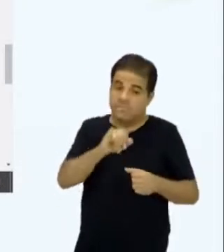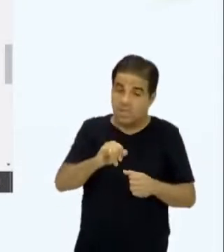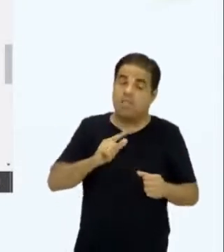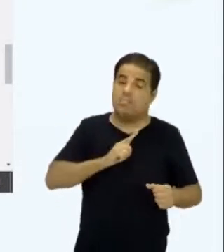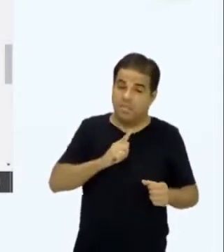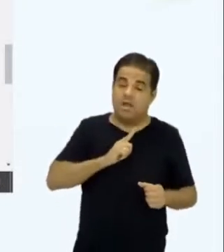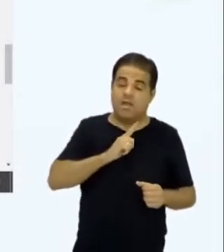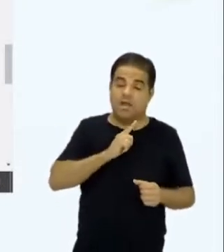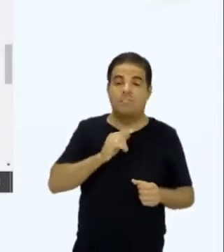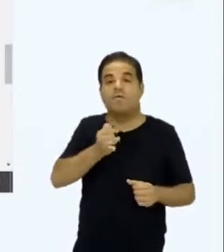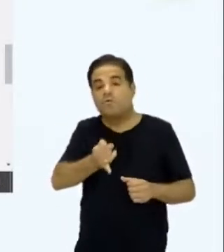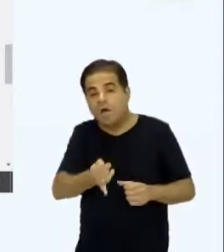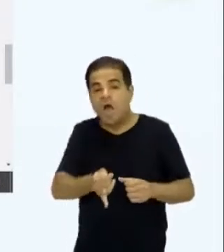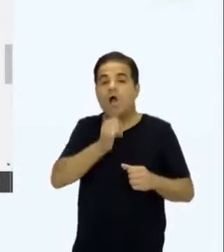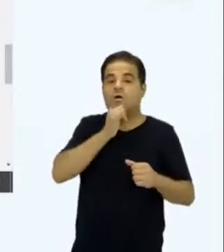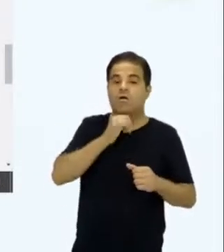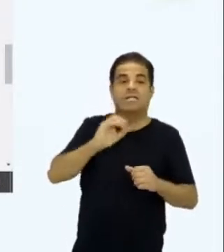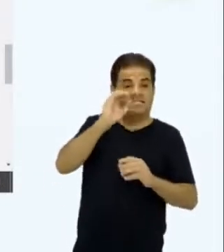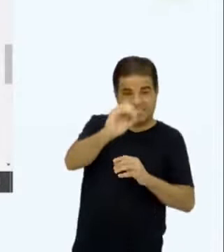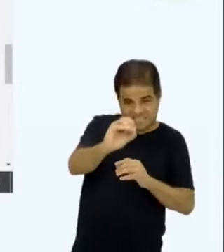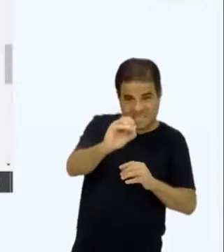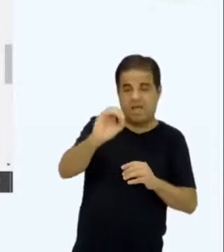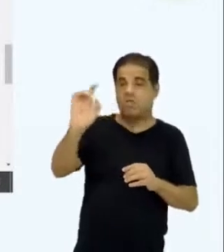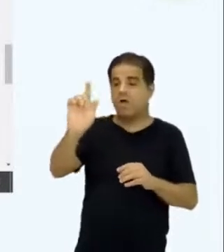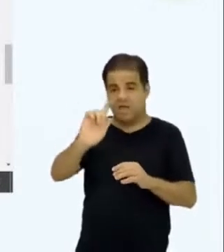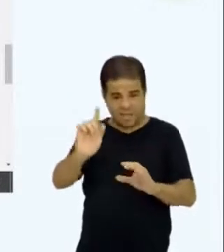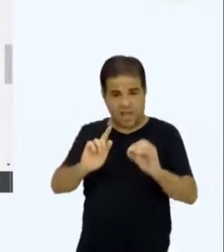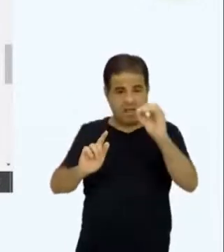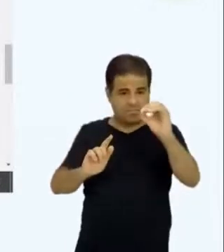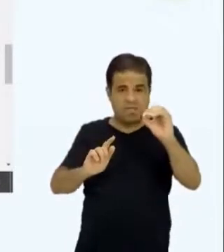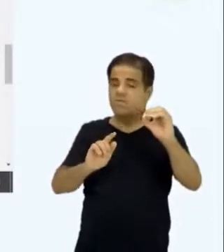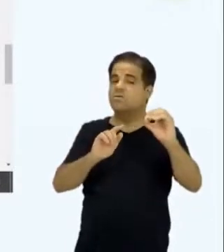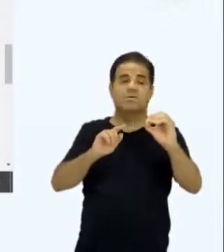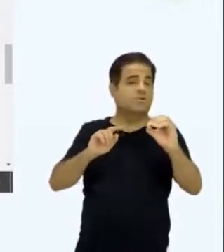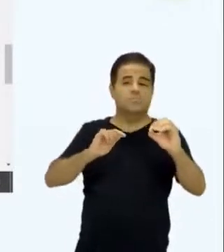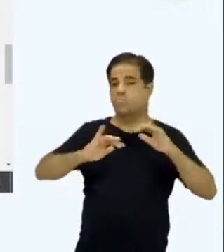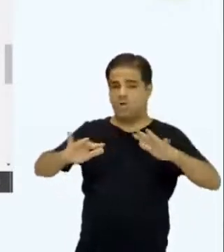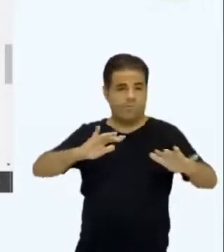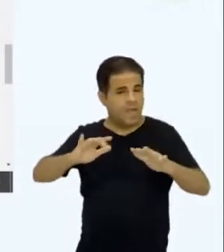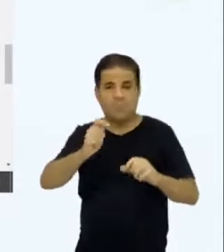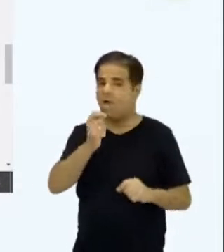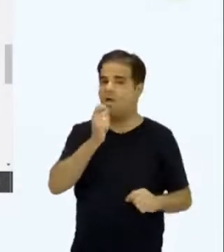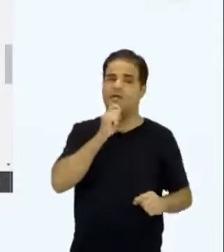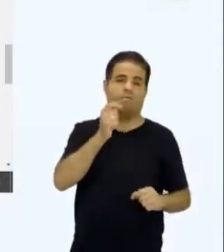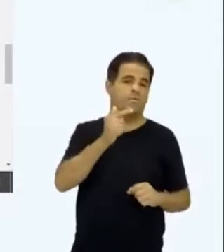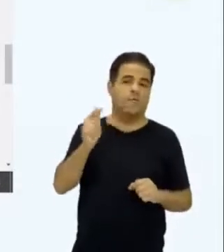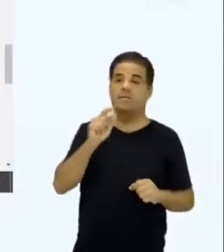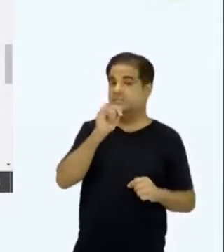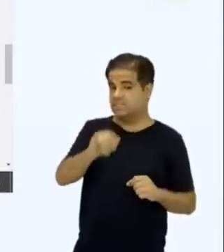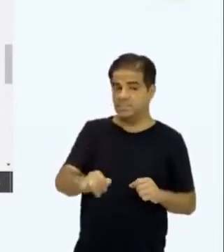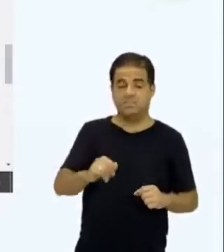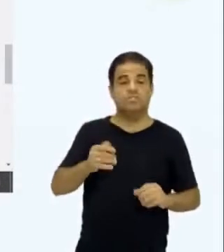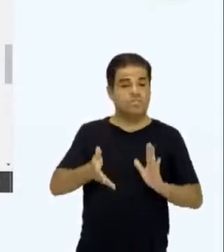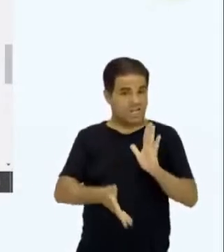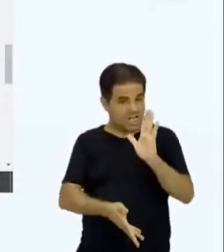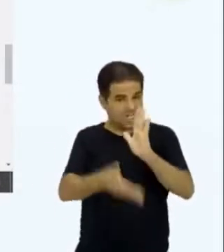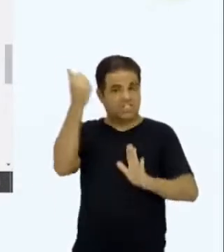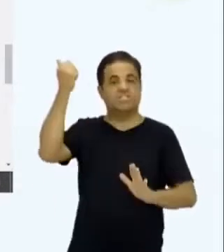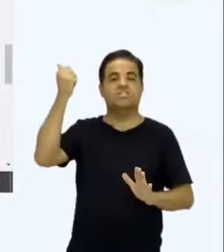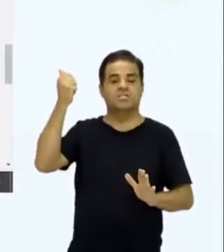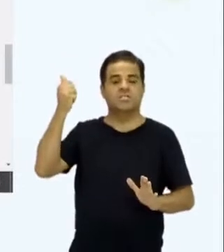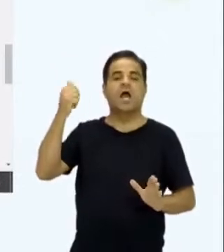está, por exemplo, em 0 graus, ele não está movimentando. Quando nós giramos